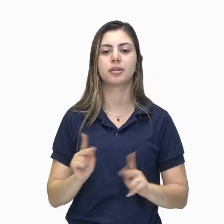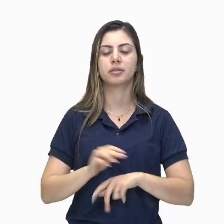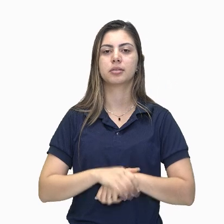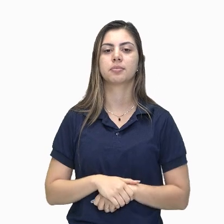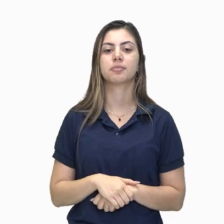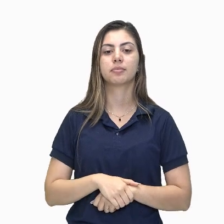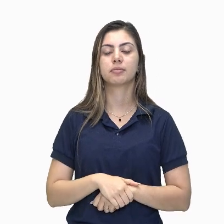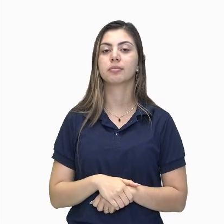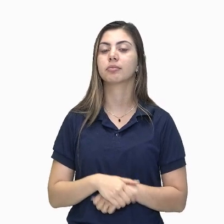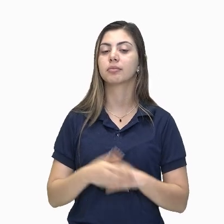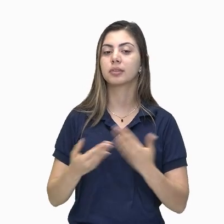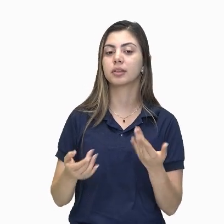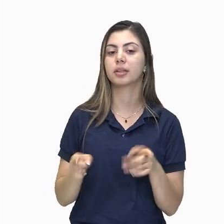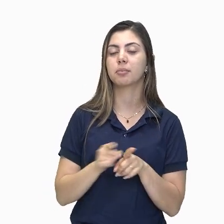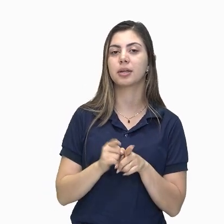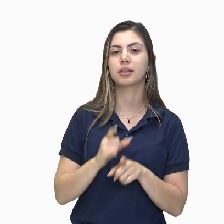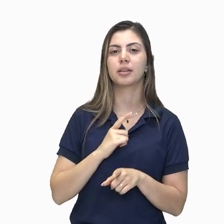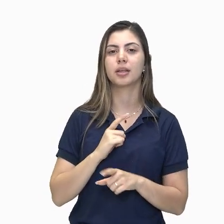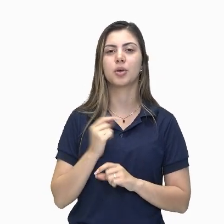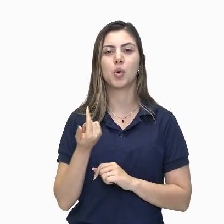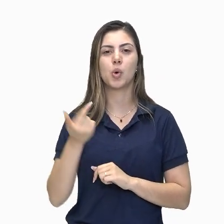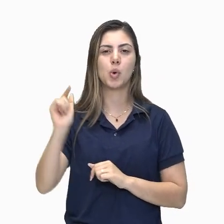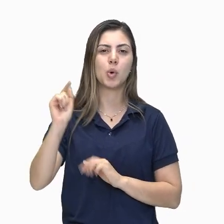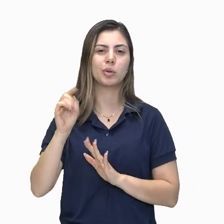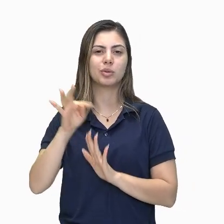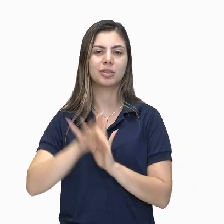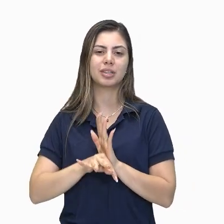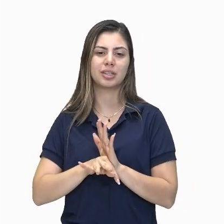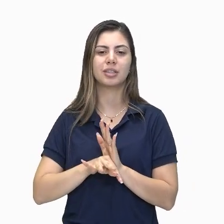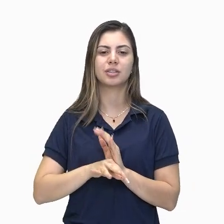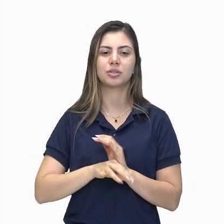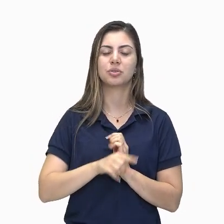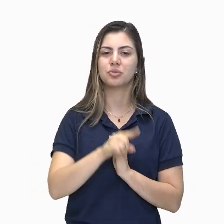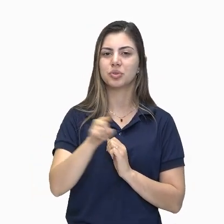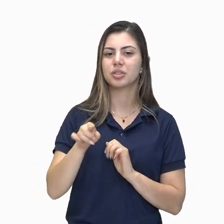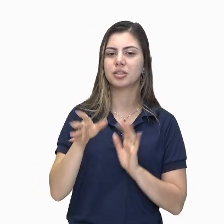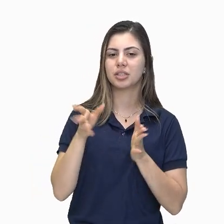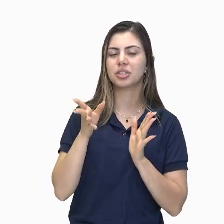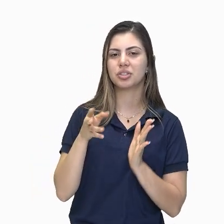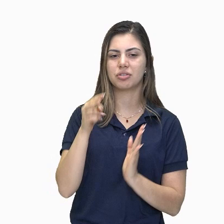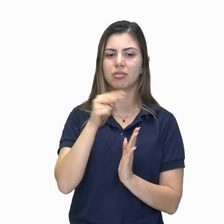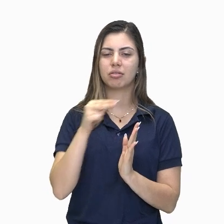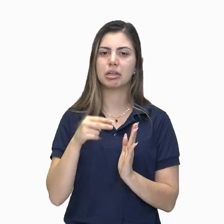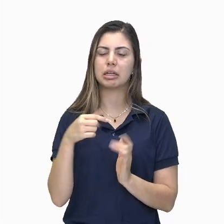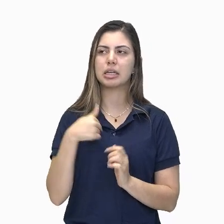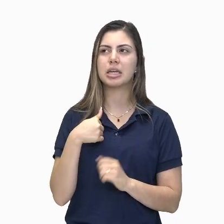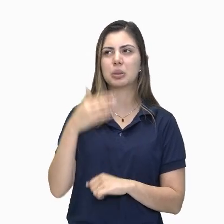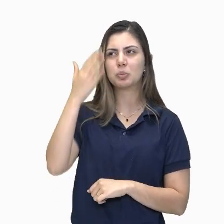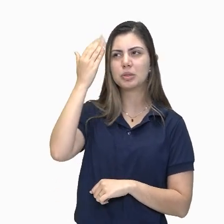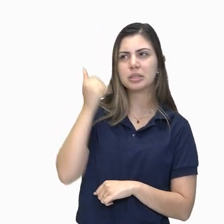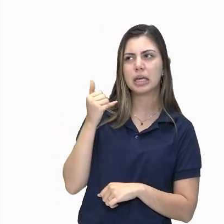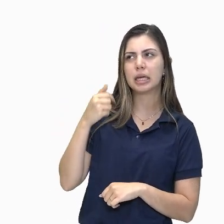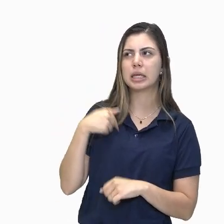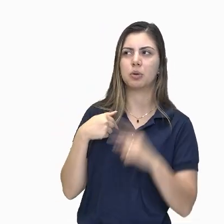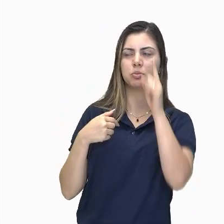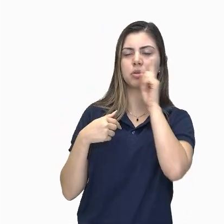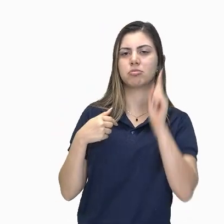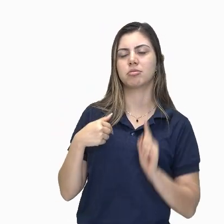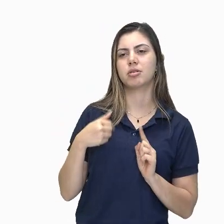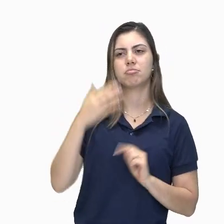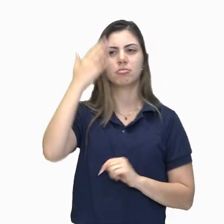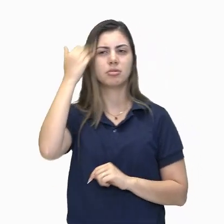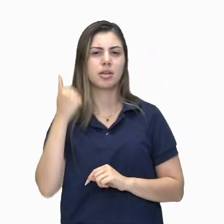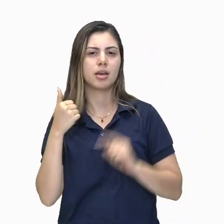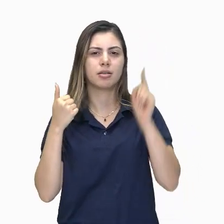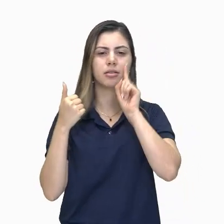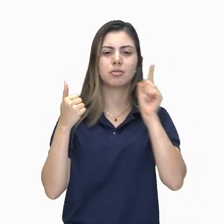ele brinca com o trecho do Shakespeare, né? Você já deve ter ouvido ser ou não ser, eis a questão. Aqui ele vai brincar e trazer esse elemento